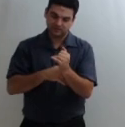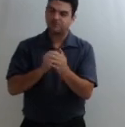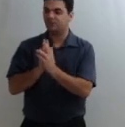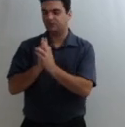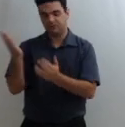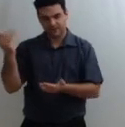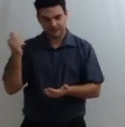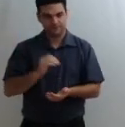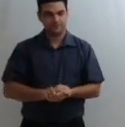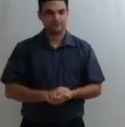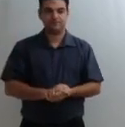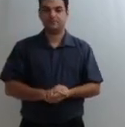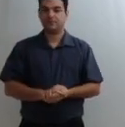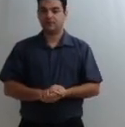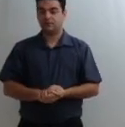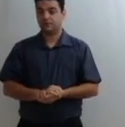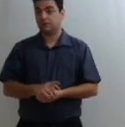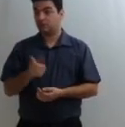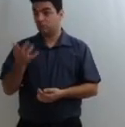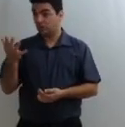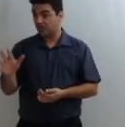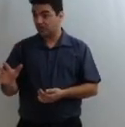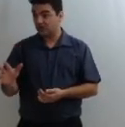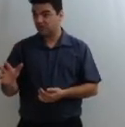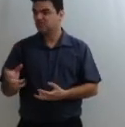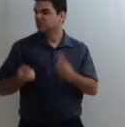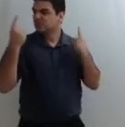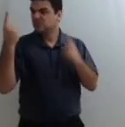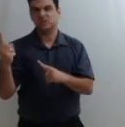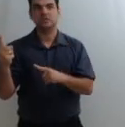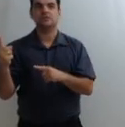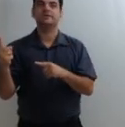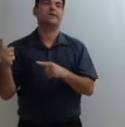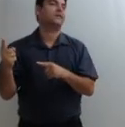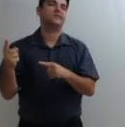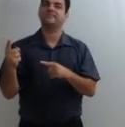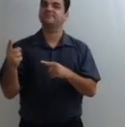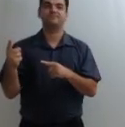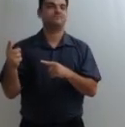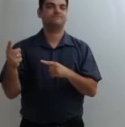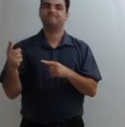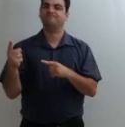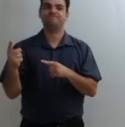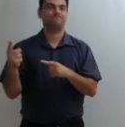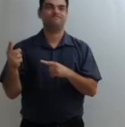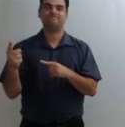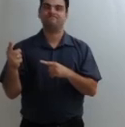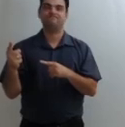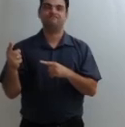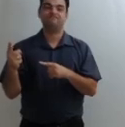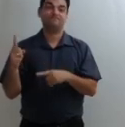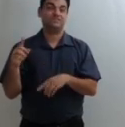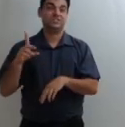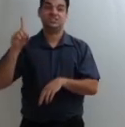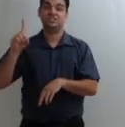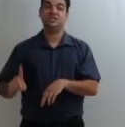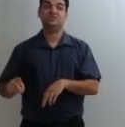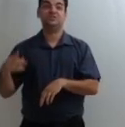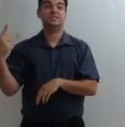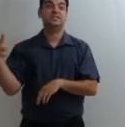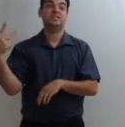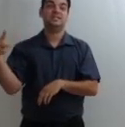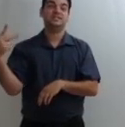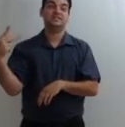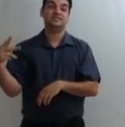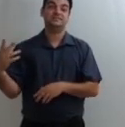deve é ele ser coagido ali, se negar, a apresentar prova contra si mesmo.